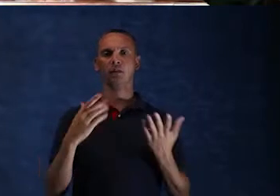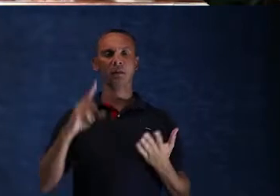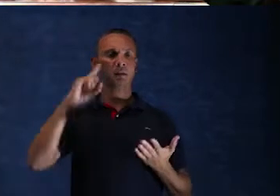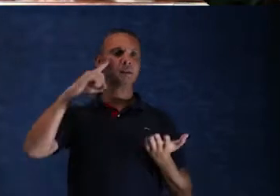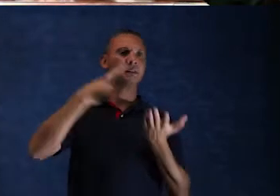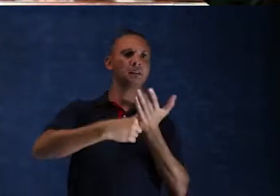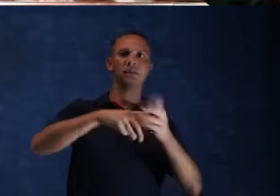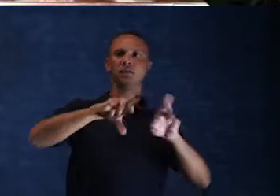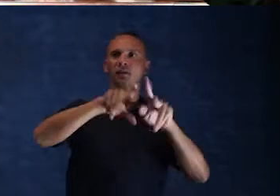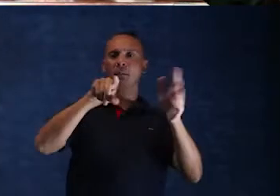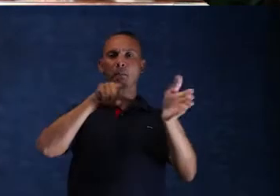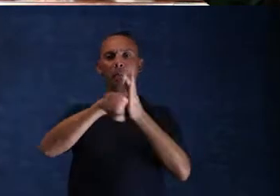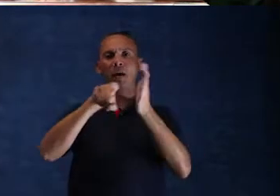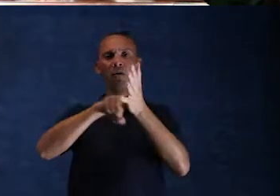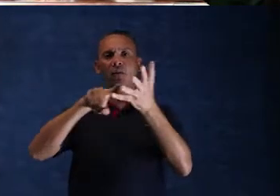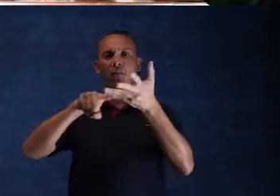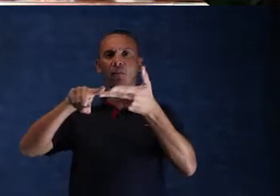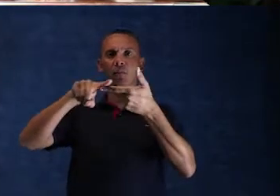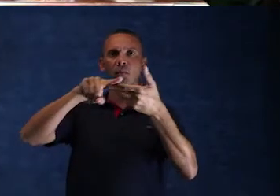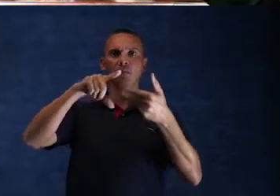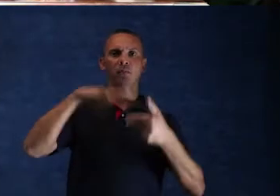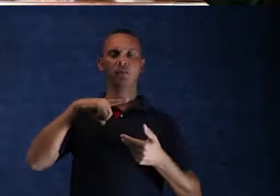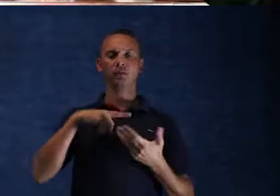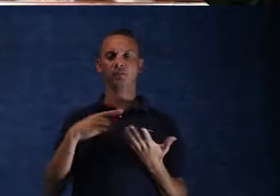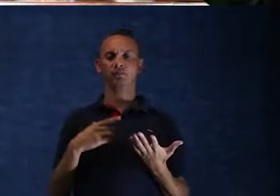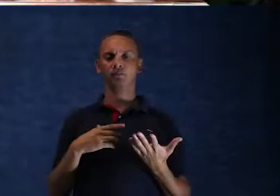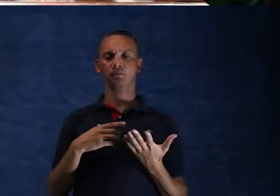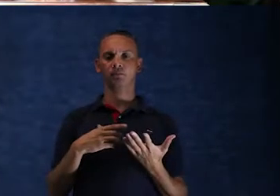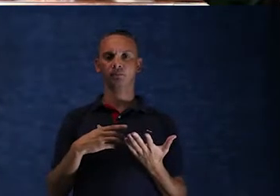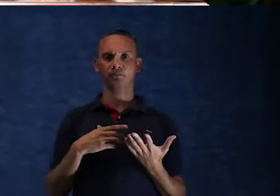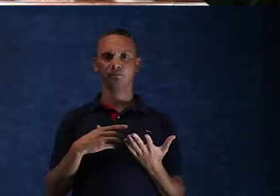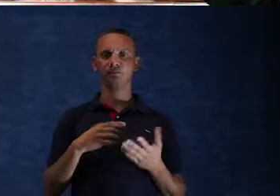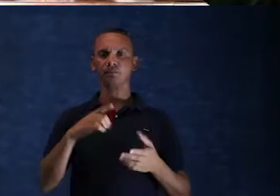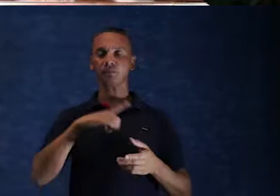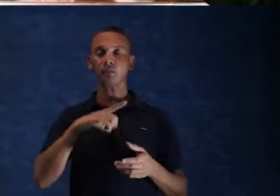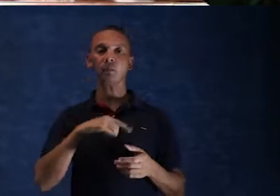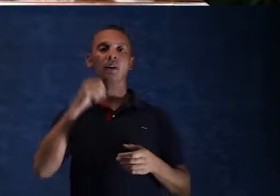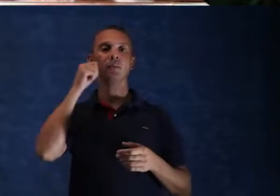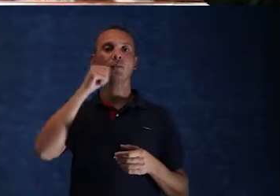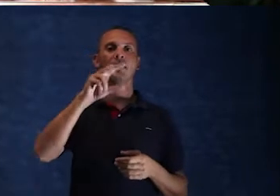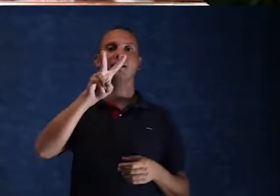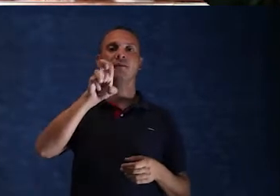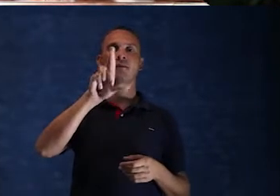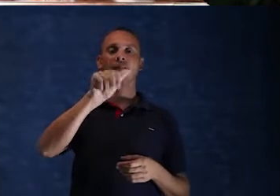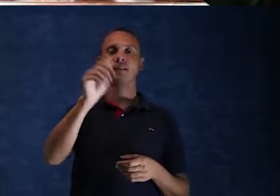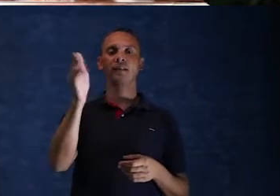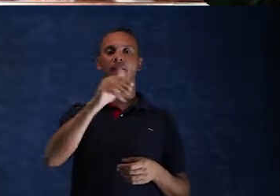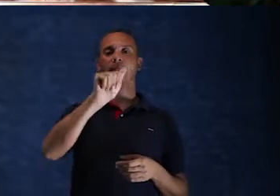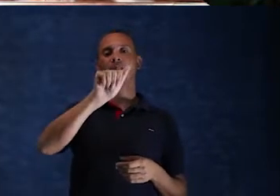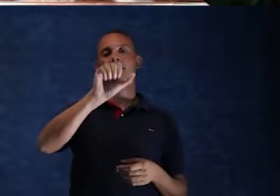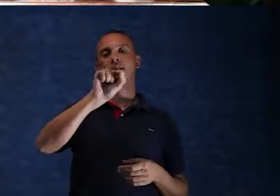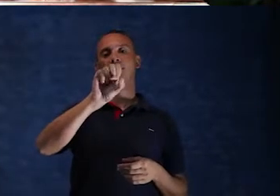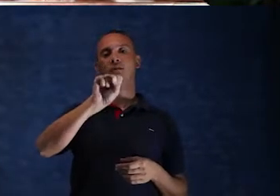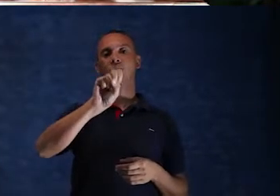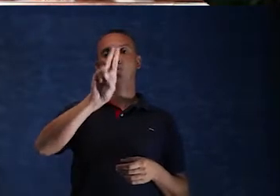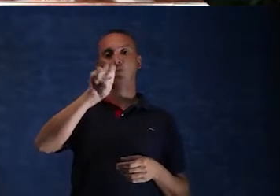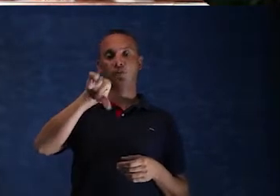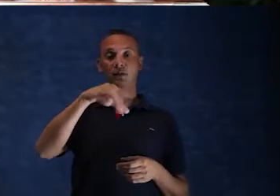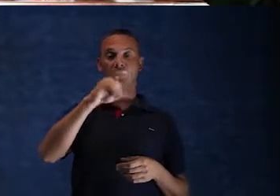decide, né? No caso da obra completa da Vera Assunção, isso não acontece,